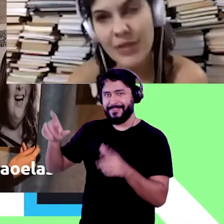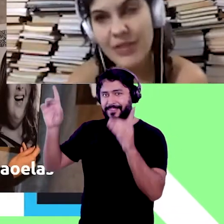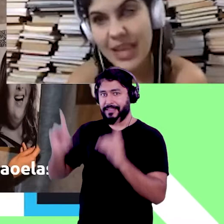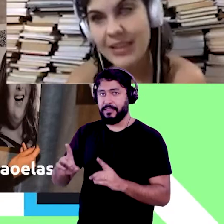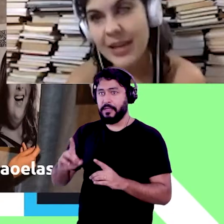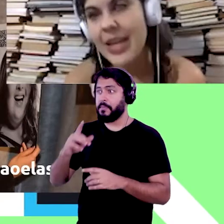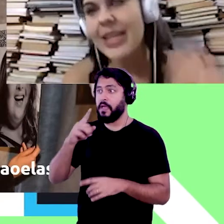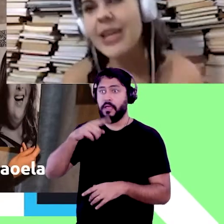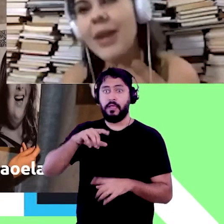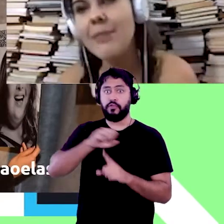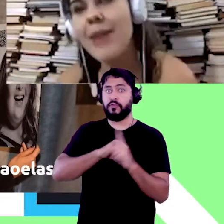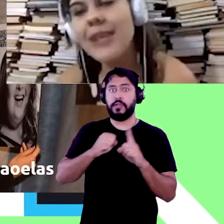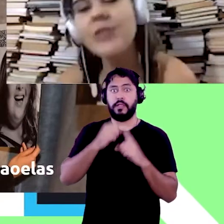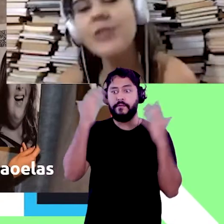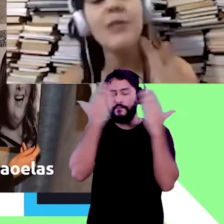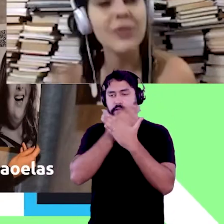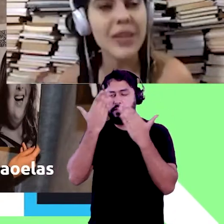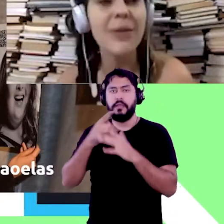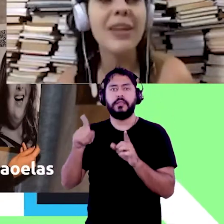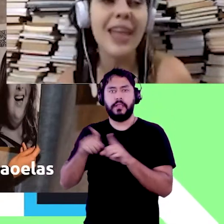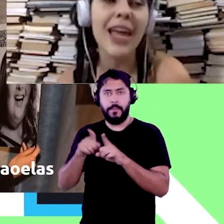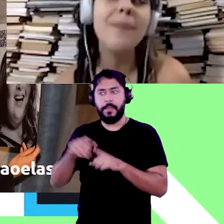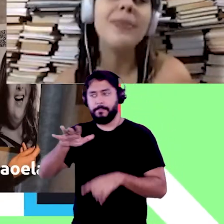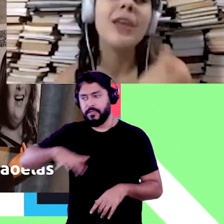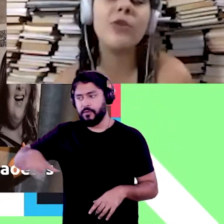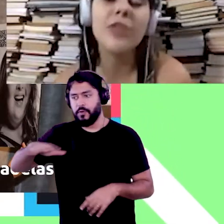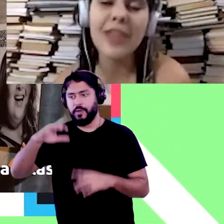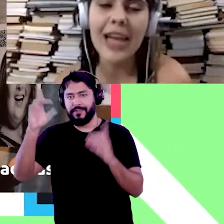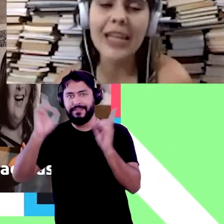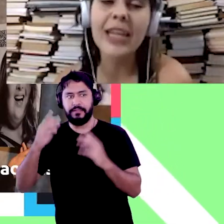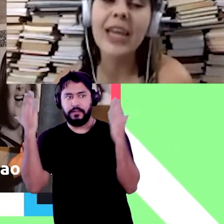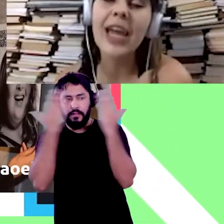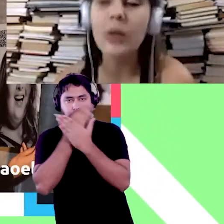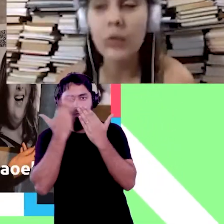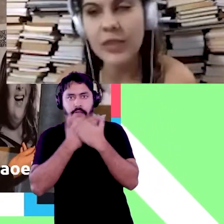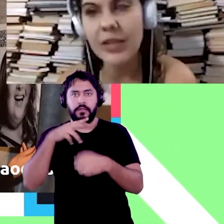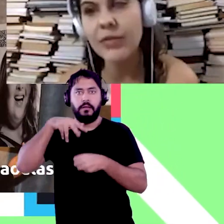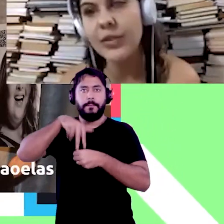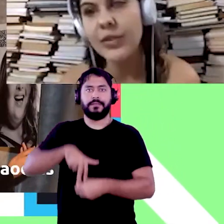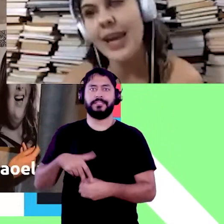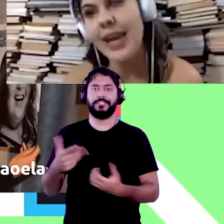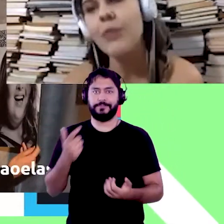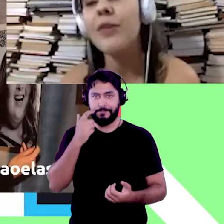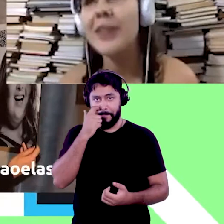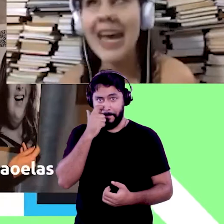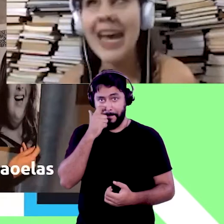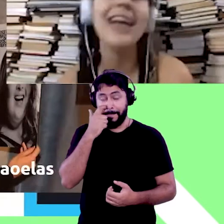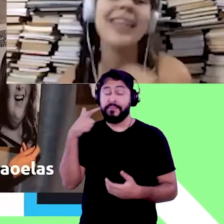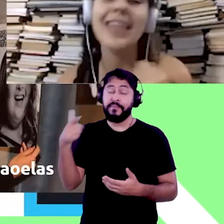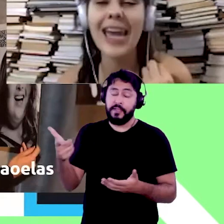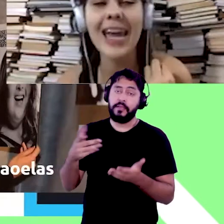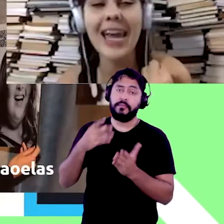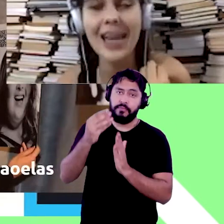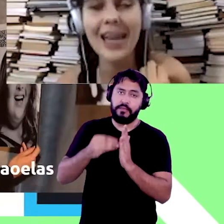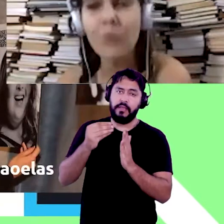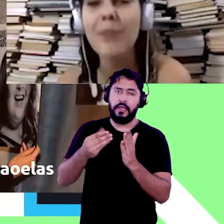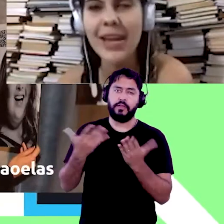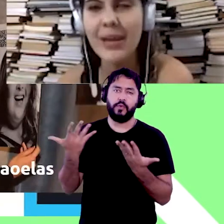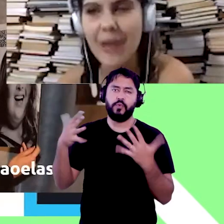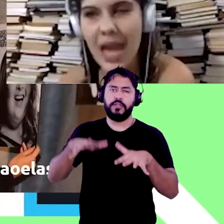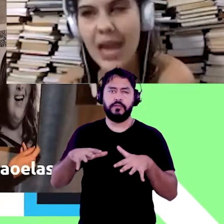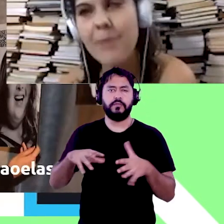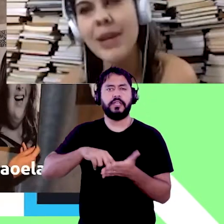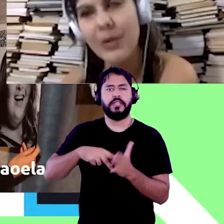com deficiência. Então, aí mais uma função até do design inclusivo, que é provocar, que é